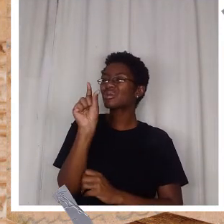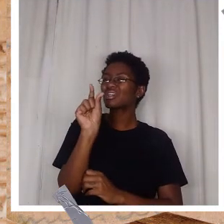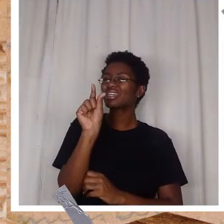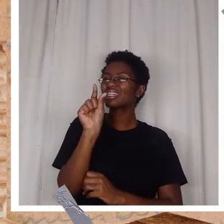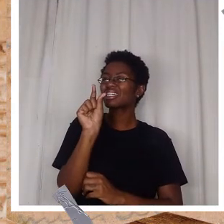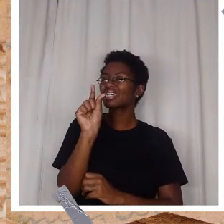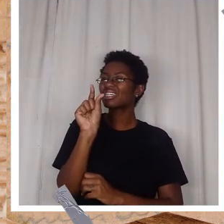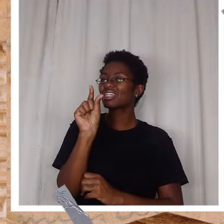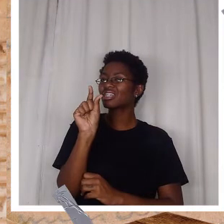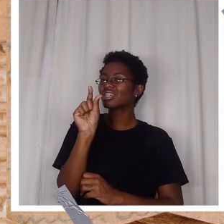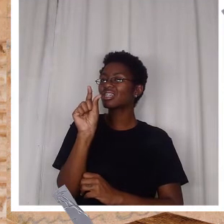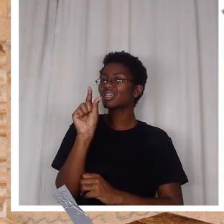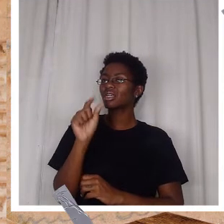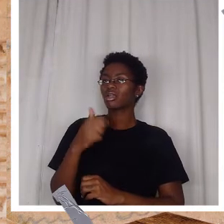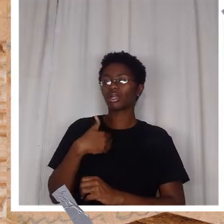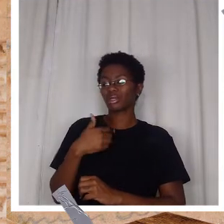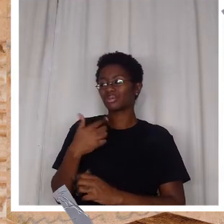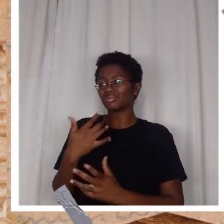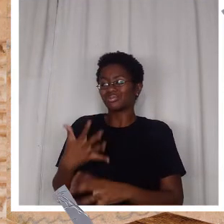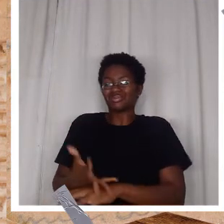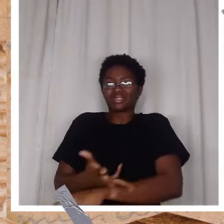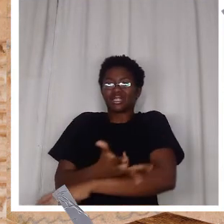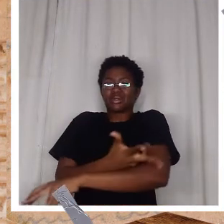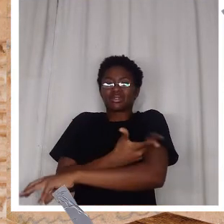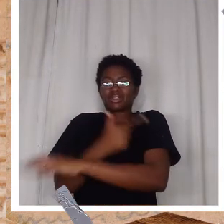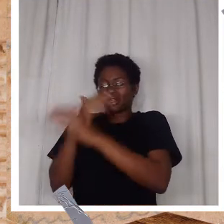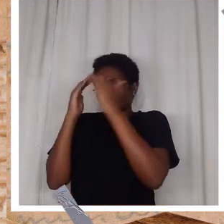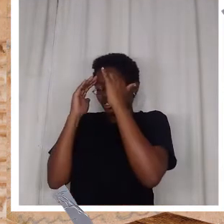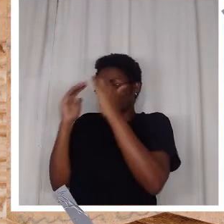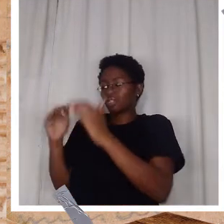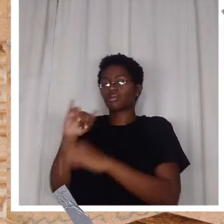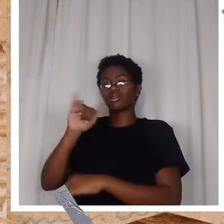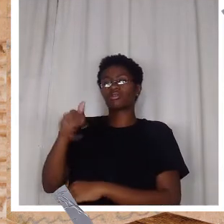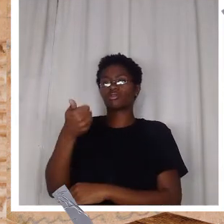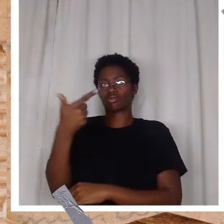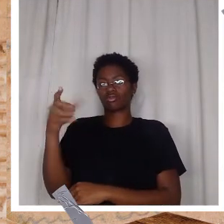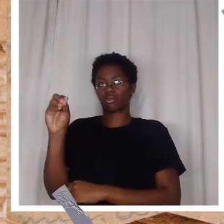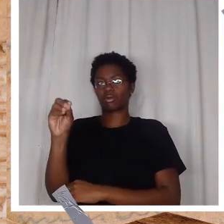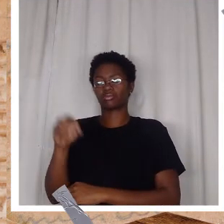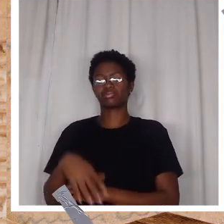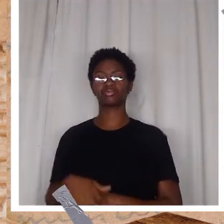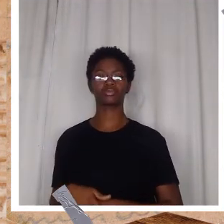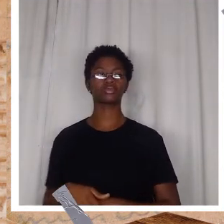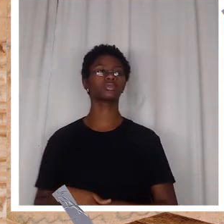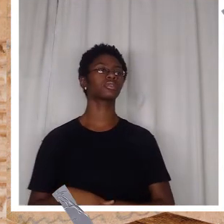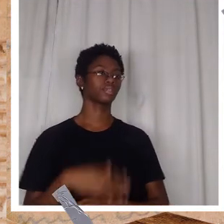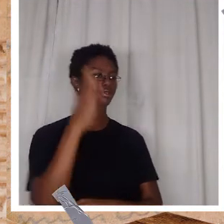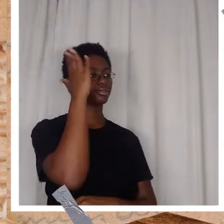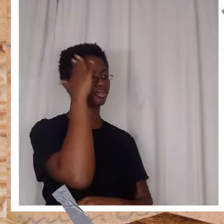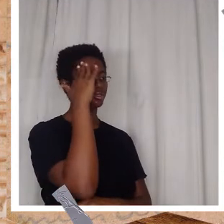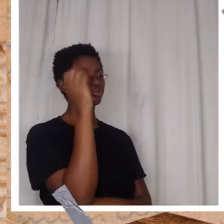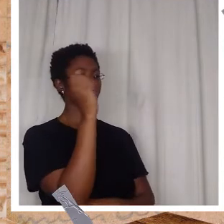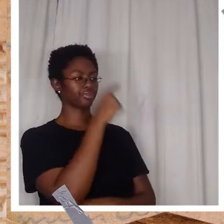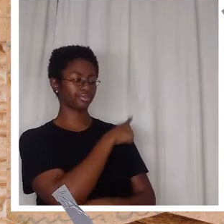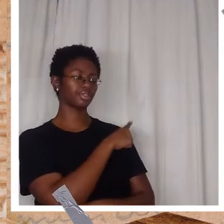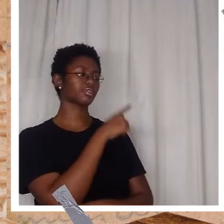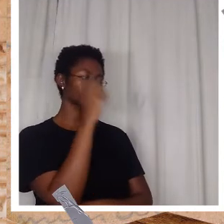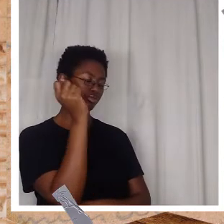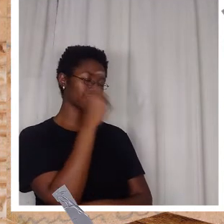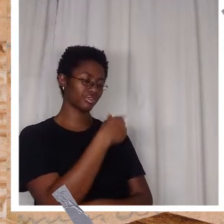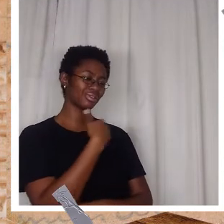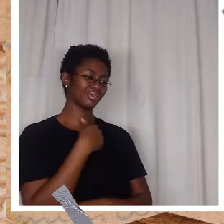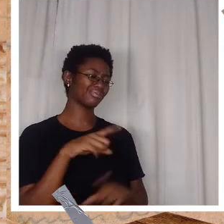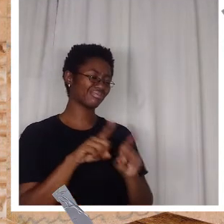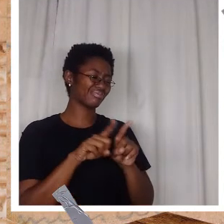inclusive em respeito ao João. Não, difícil, né, esse momento, realmente. Assim, a gente está com o coração na